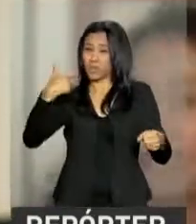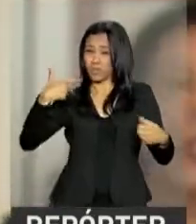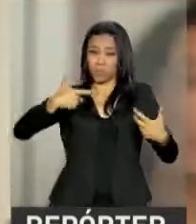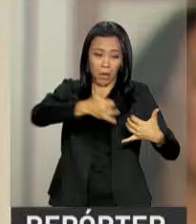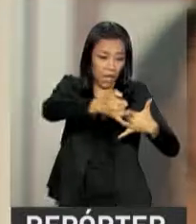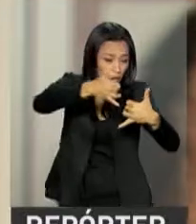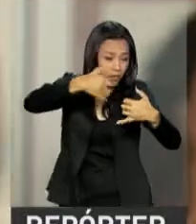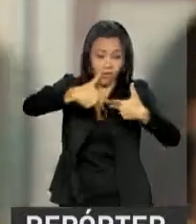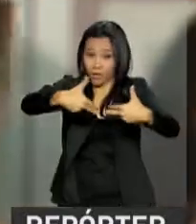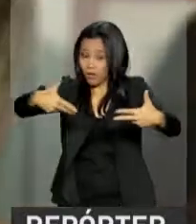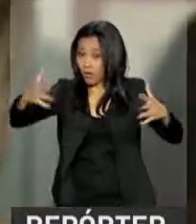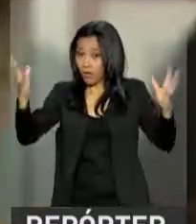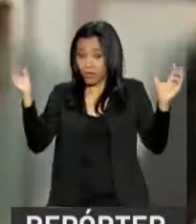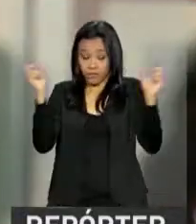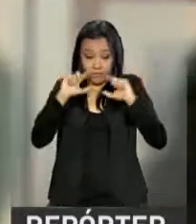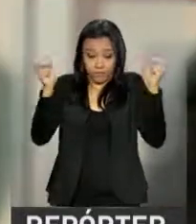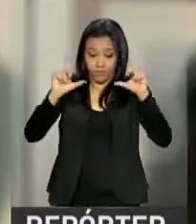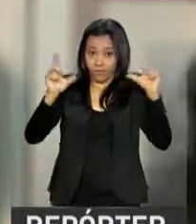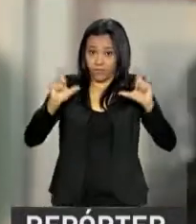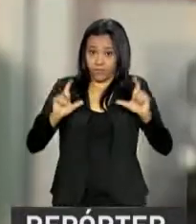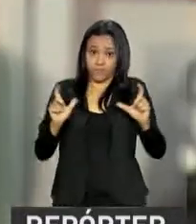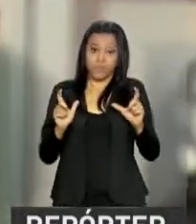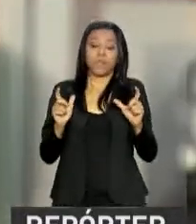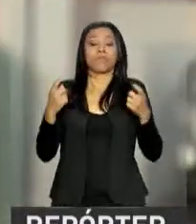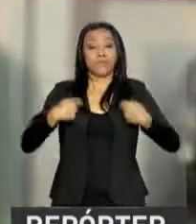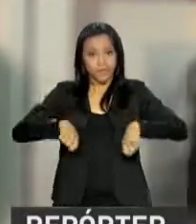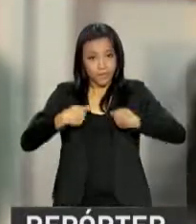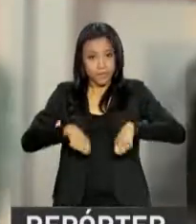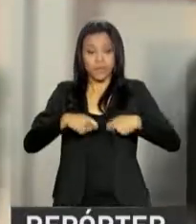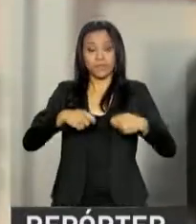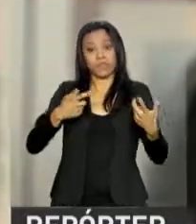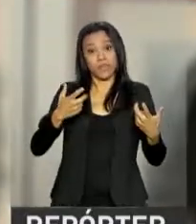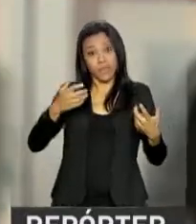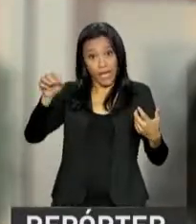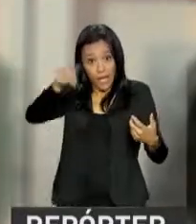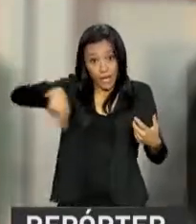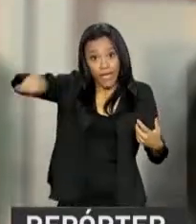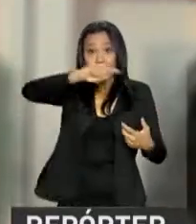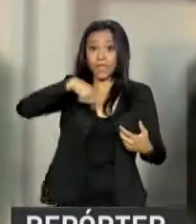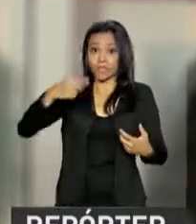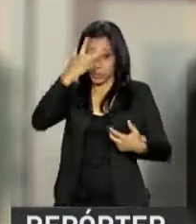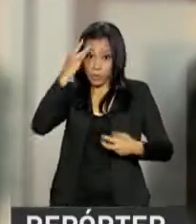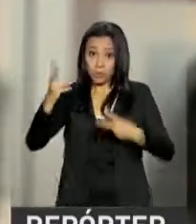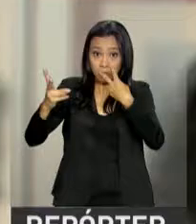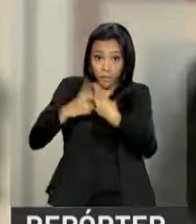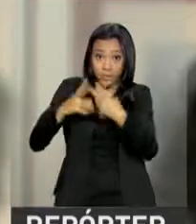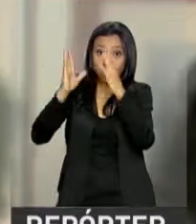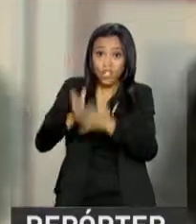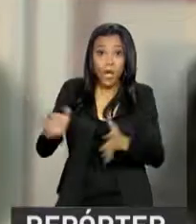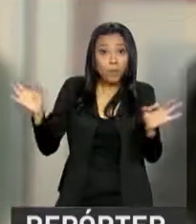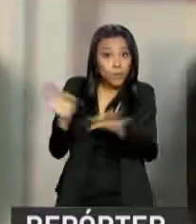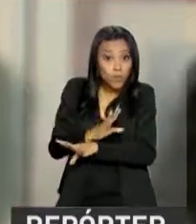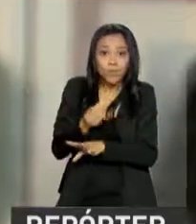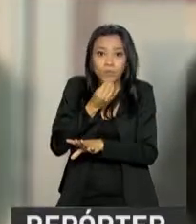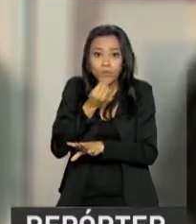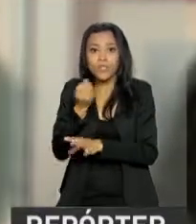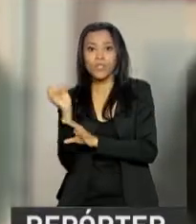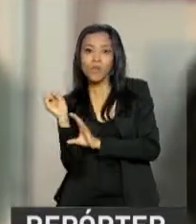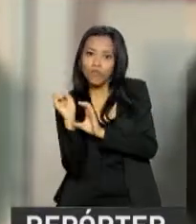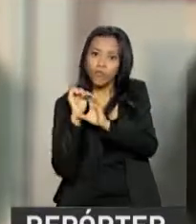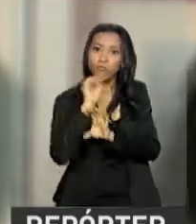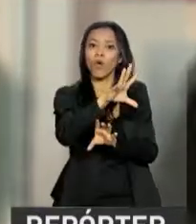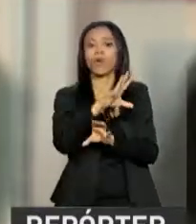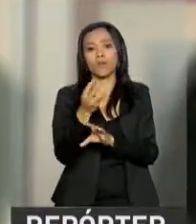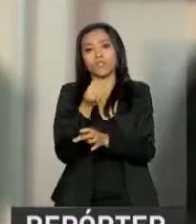Além disso, é preciso também que aqueles que já cumpriram a pena e que poderiam estar fora, venham a